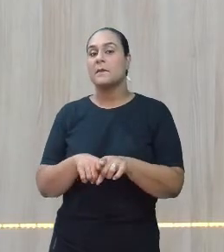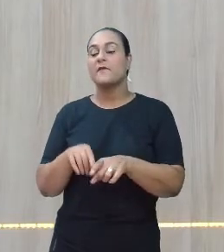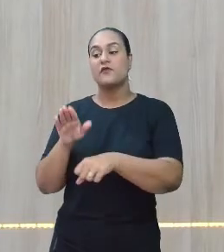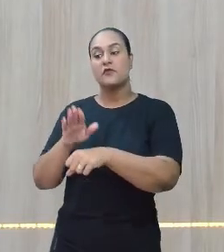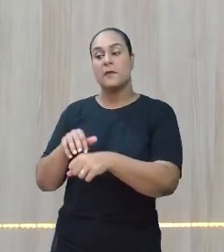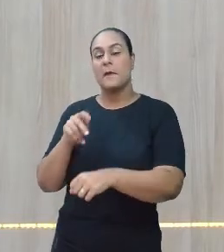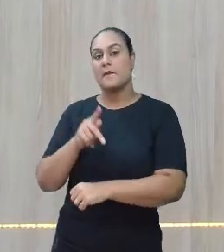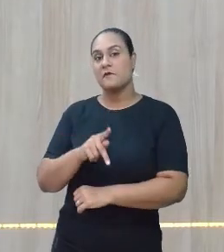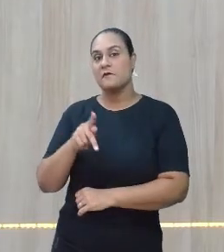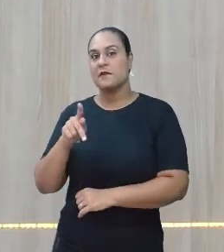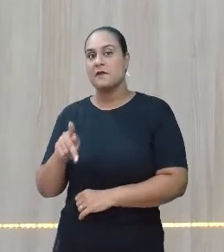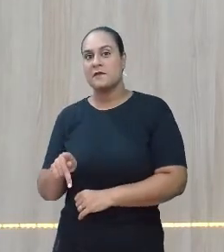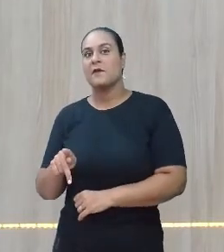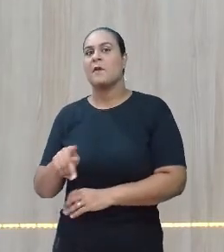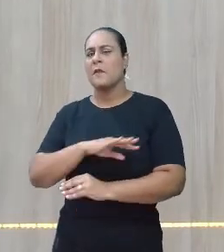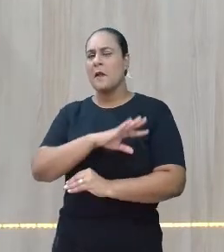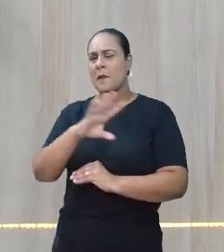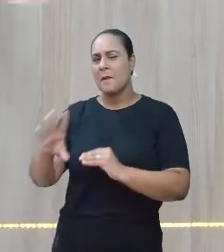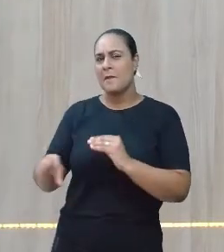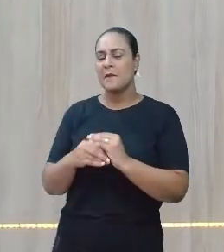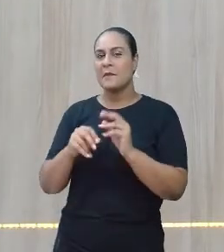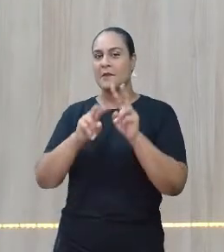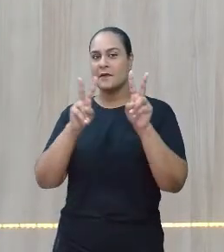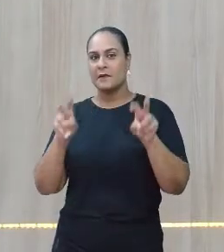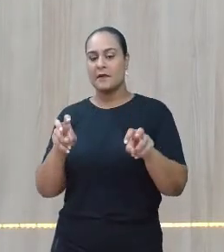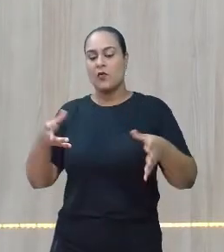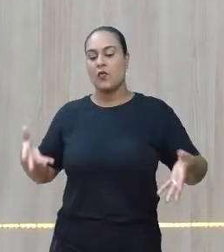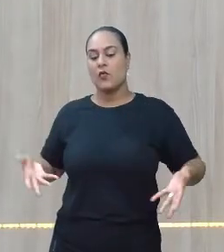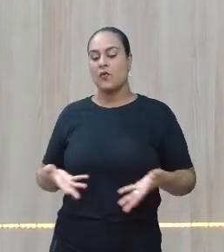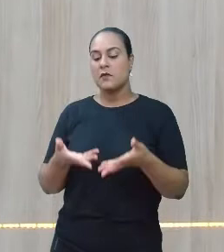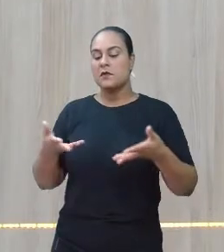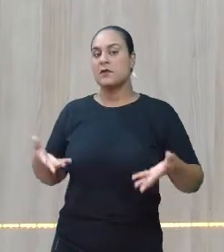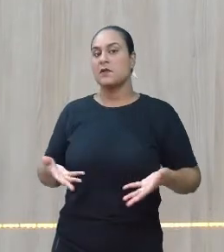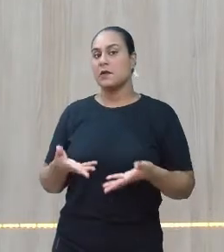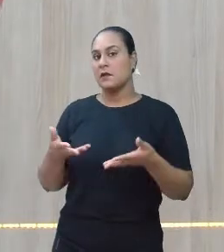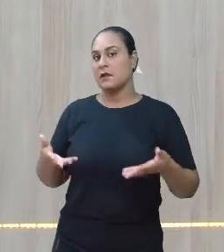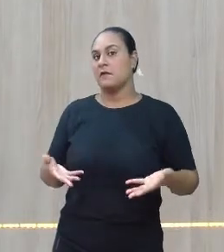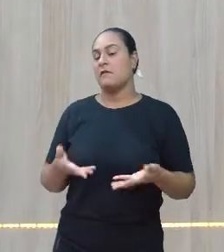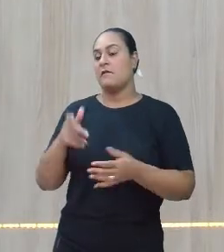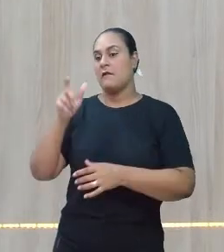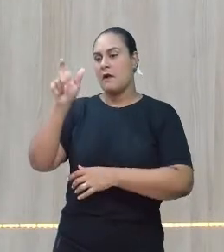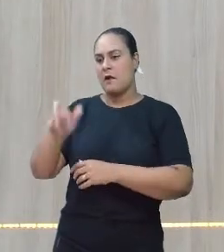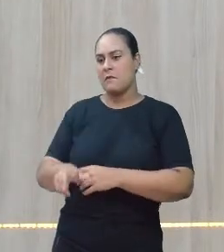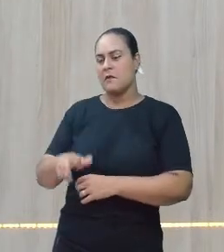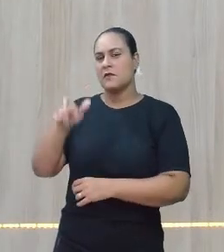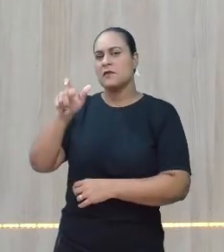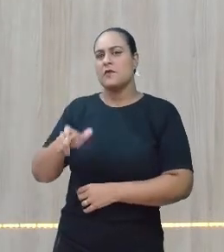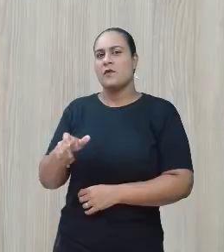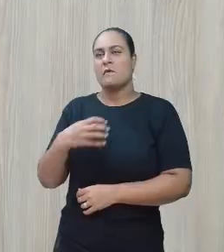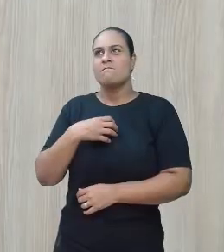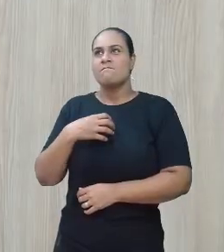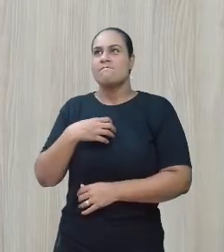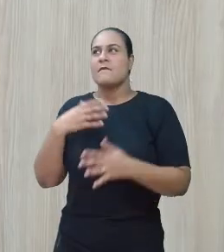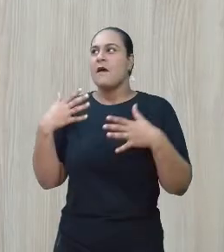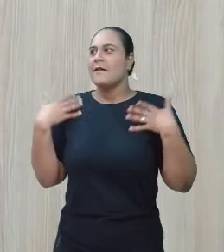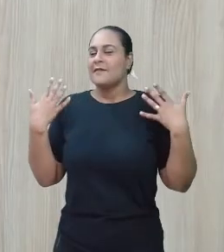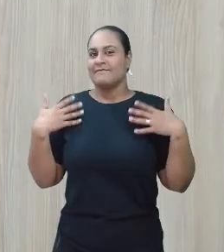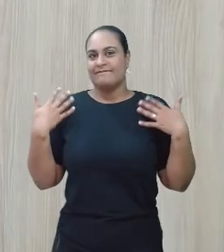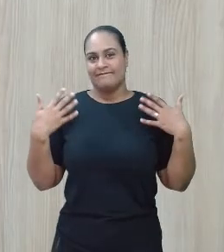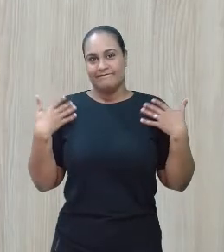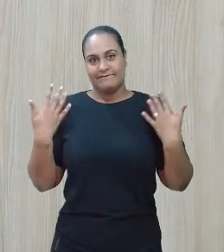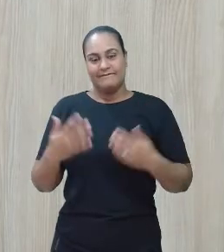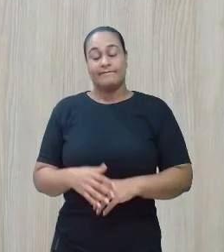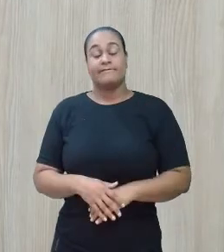professora Cláudia para conversar com a gente também, esse incentivo aí, né, Cláudia, em relação ao Setembro Amarelo. Bem, gente,